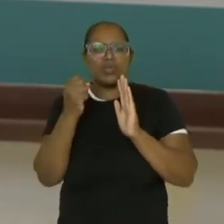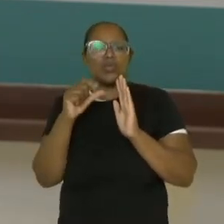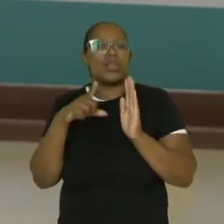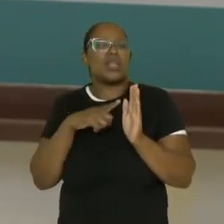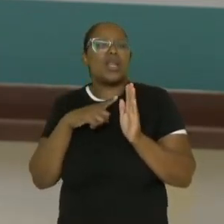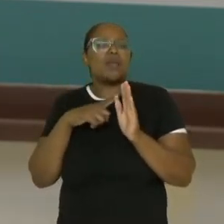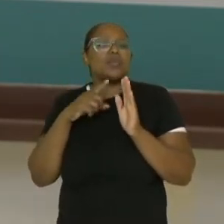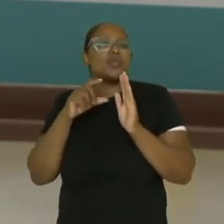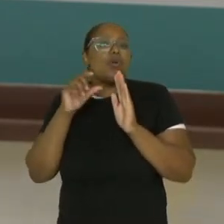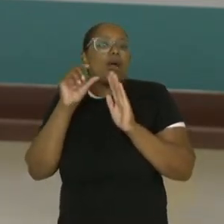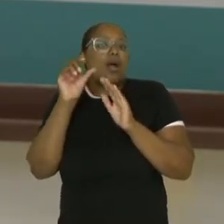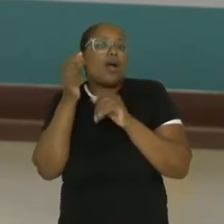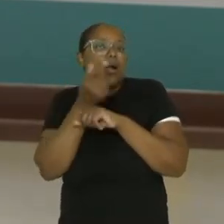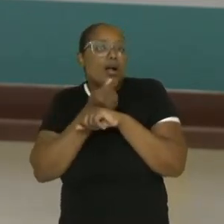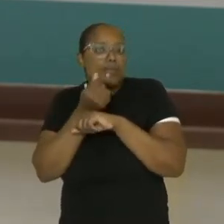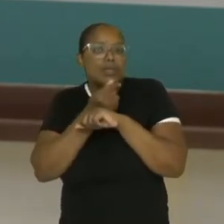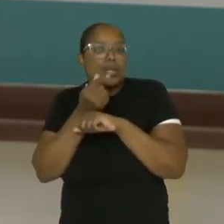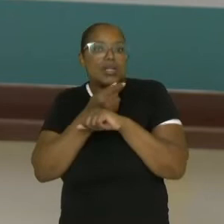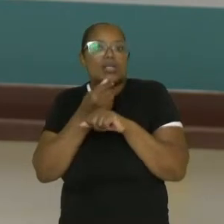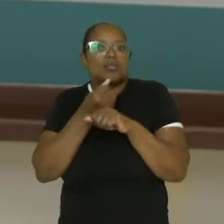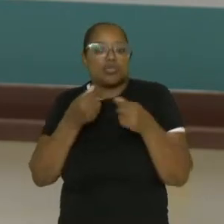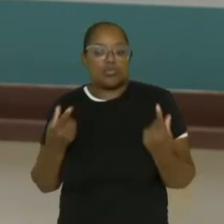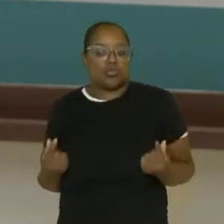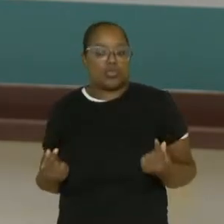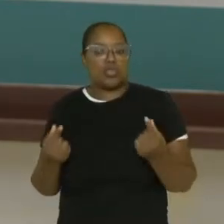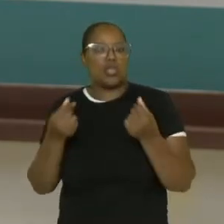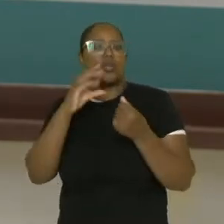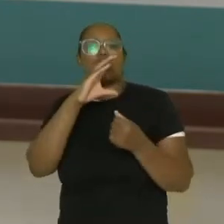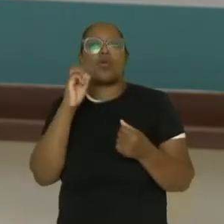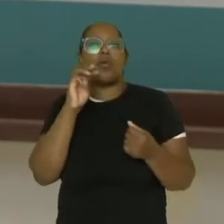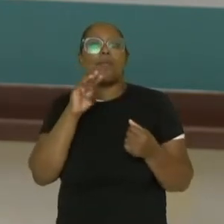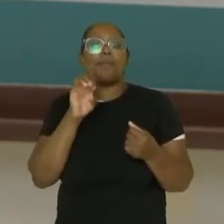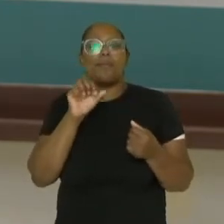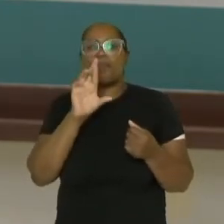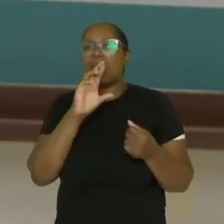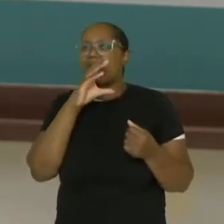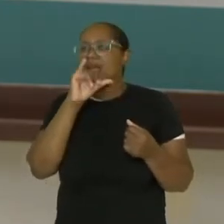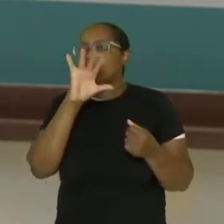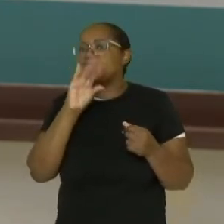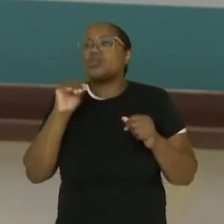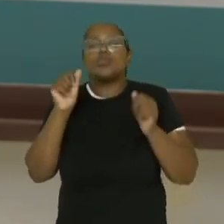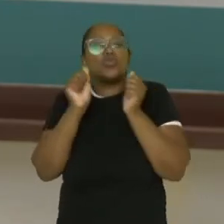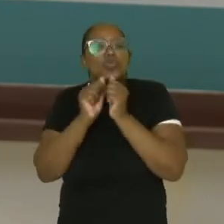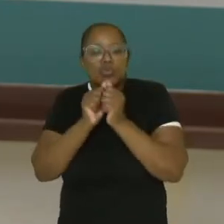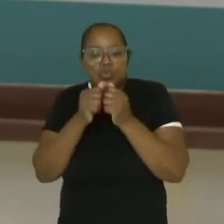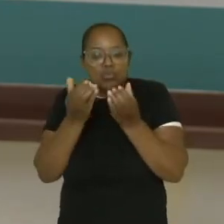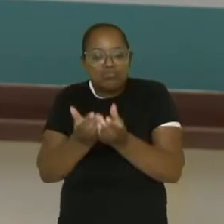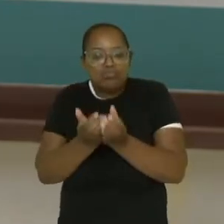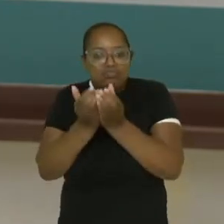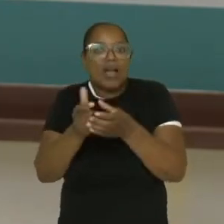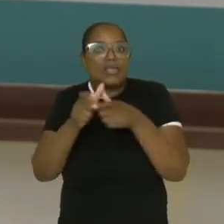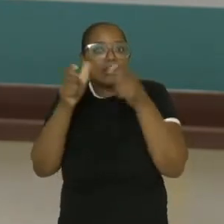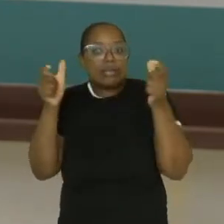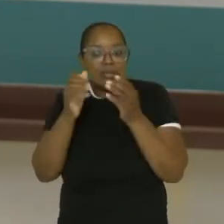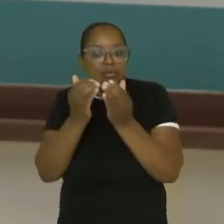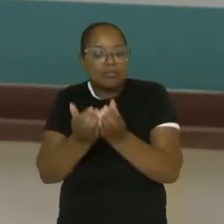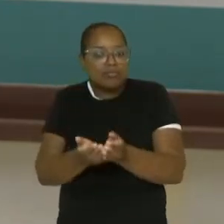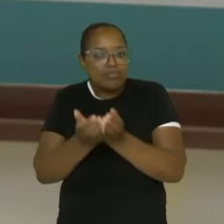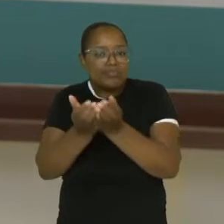capitalismo comercial. Nele, nós vamos ter a expansão marítima comercial, através das grandes navegações, onde